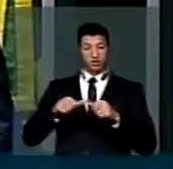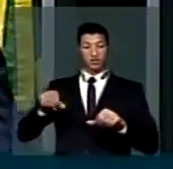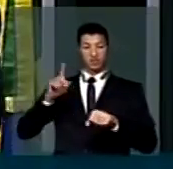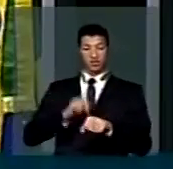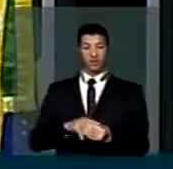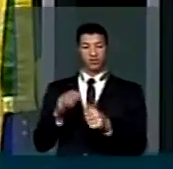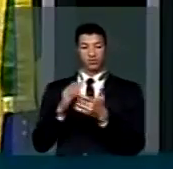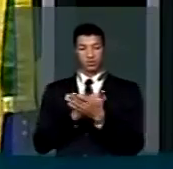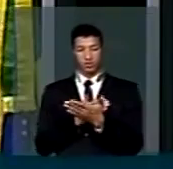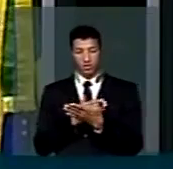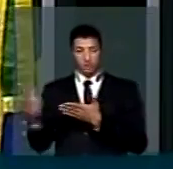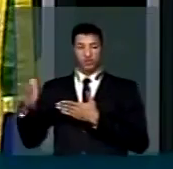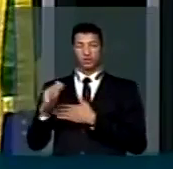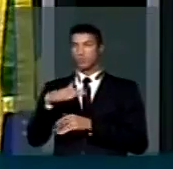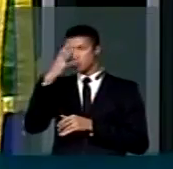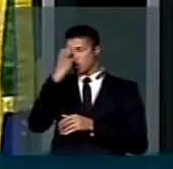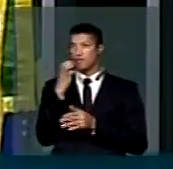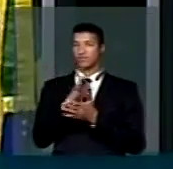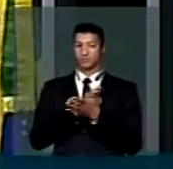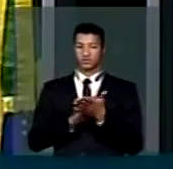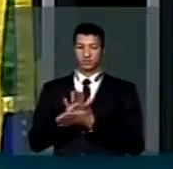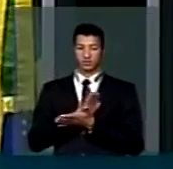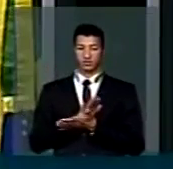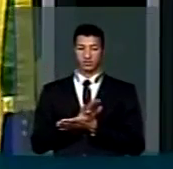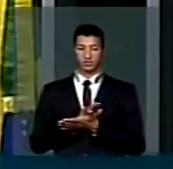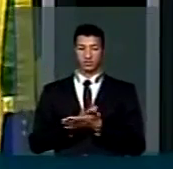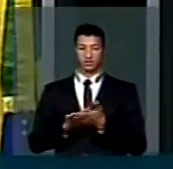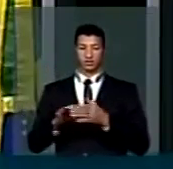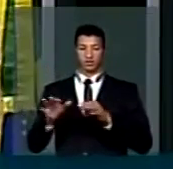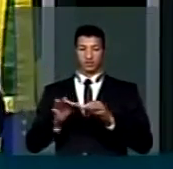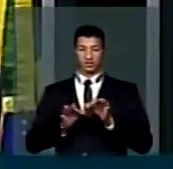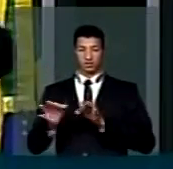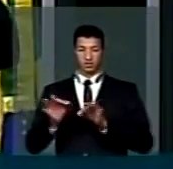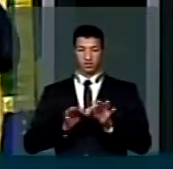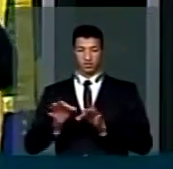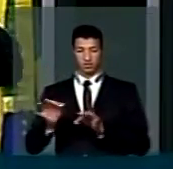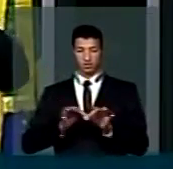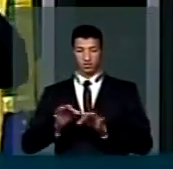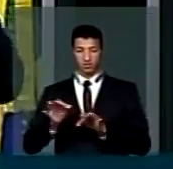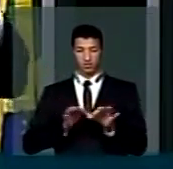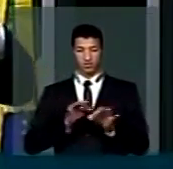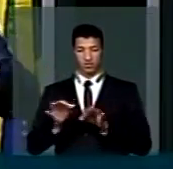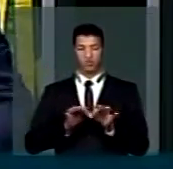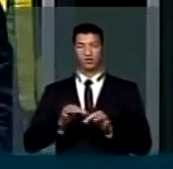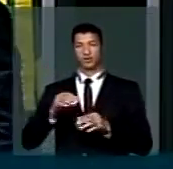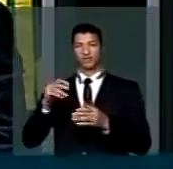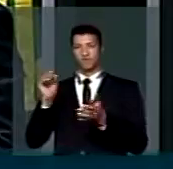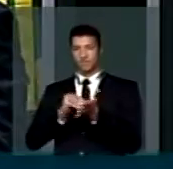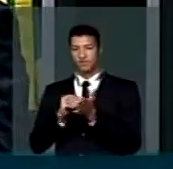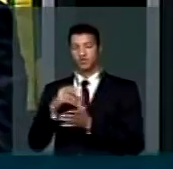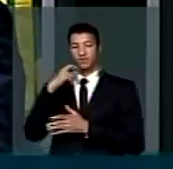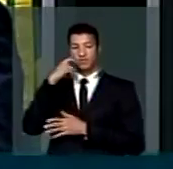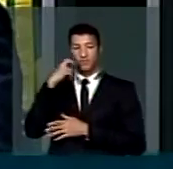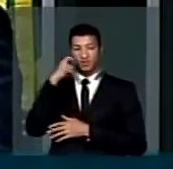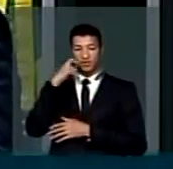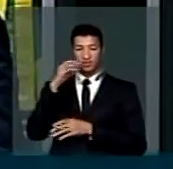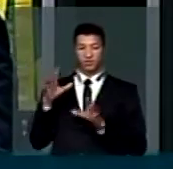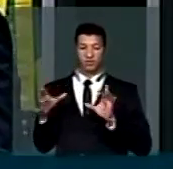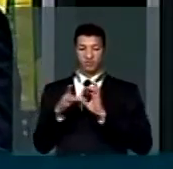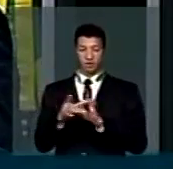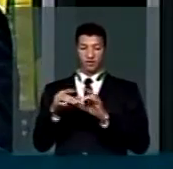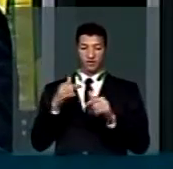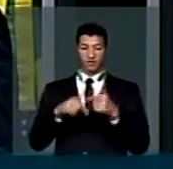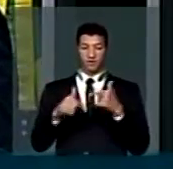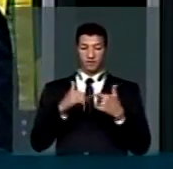começar, sem ranços, a consertar esta pouca vergonha deste vínculo